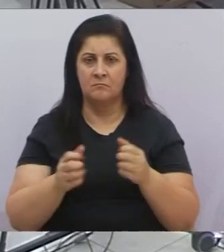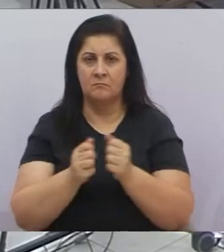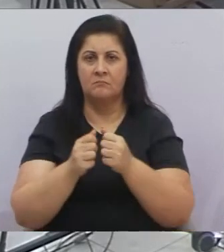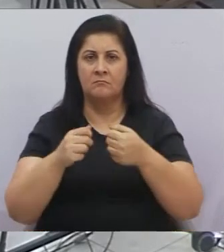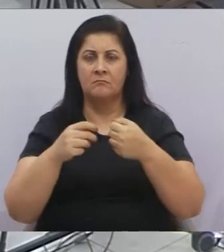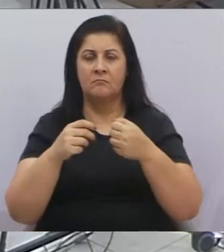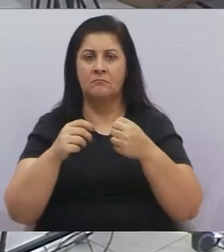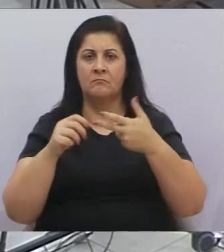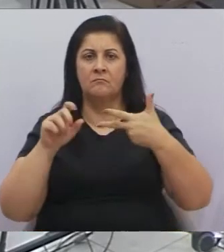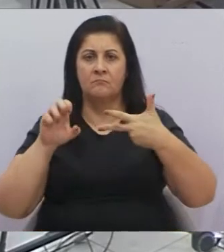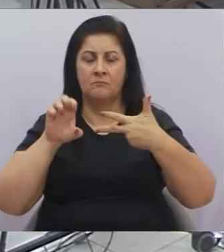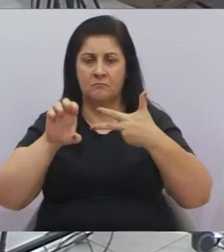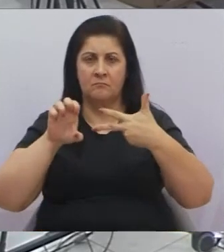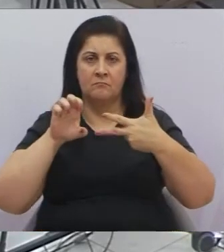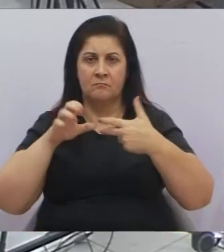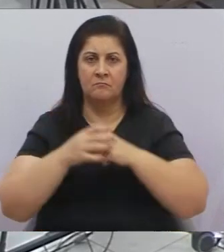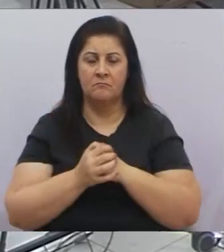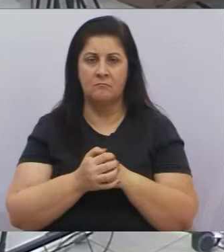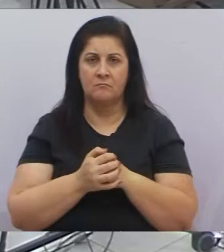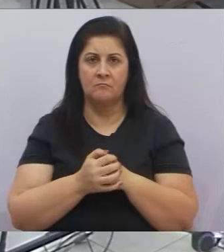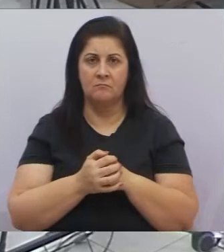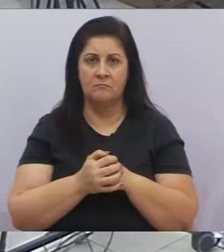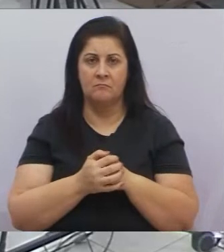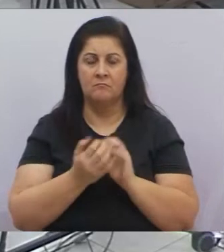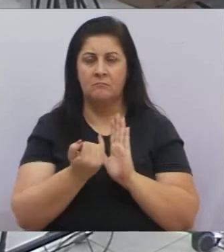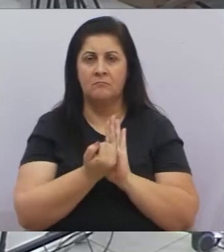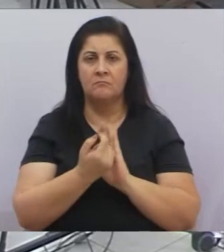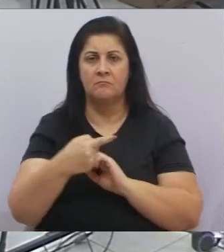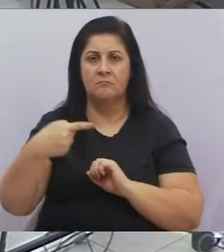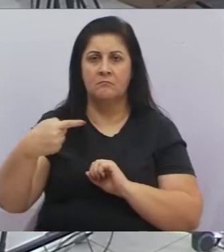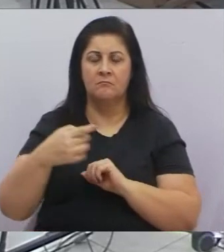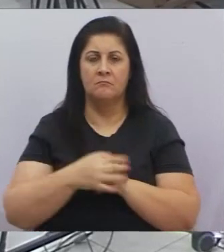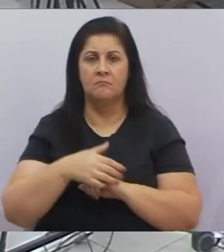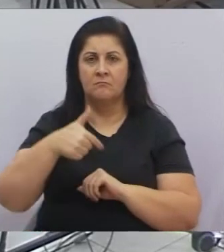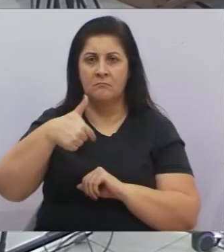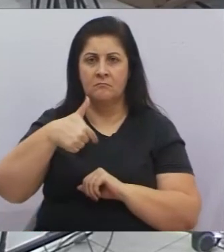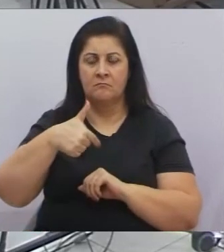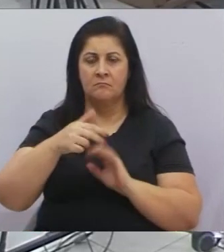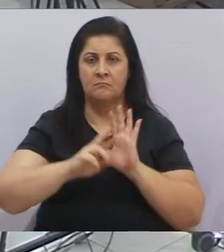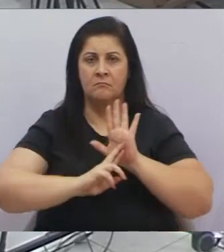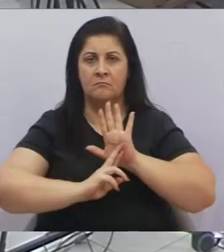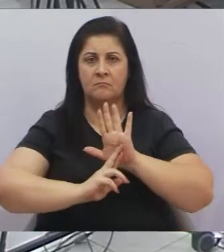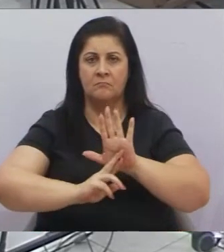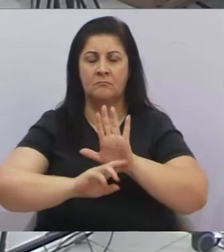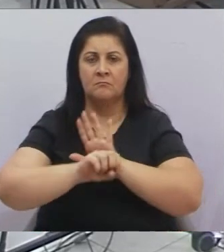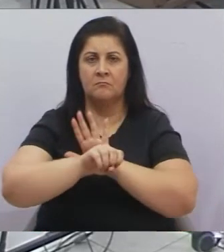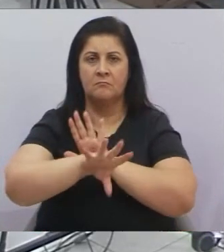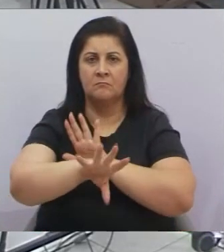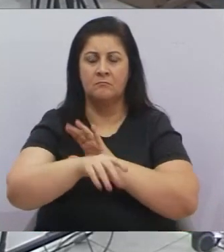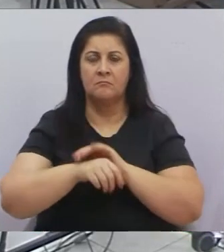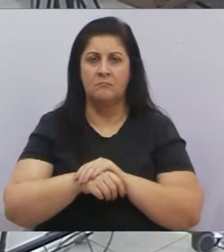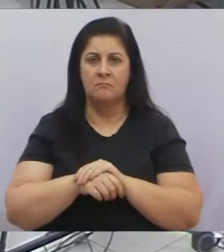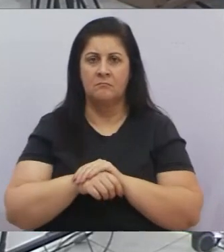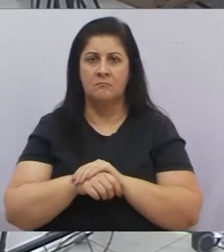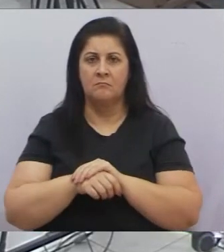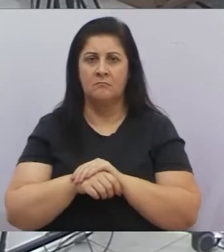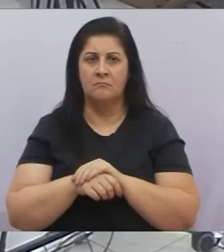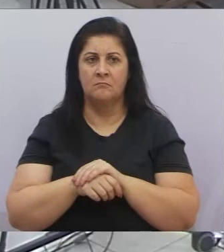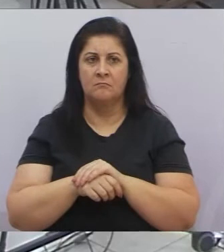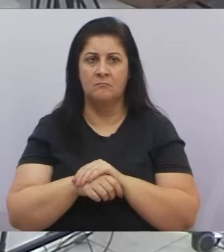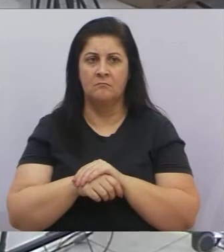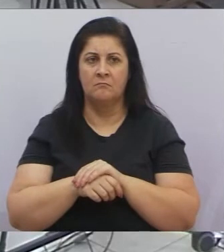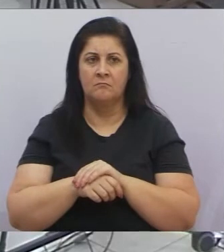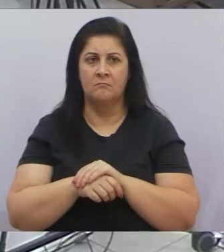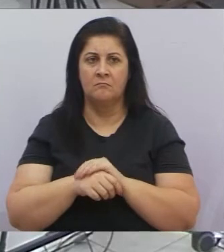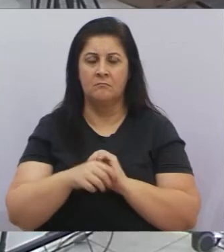seguinte forma. Inciso 1º. 7 representantes indicados pelo Poder Municipal, Poder